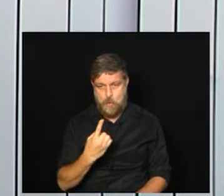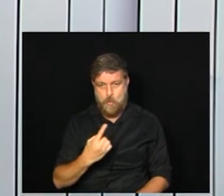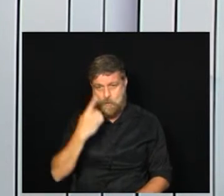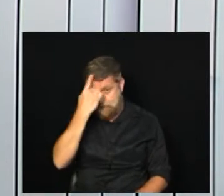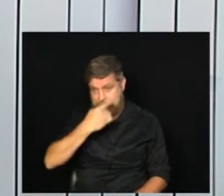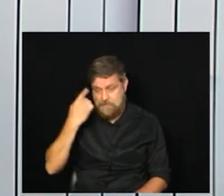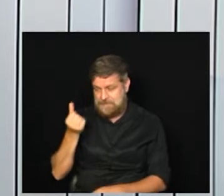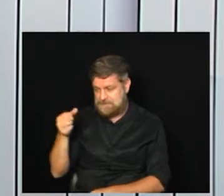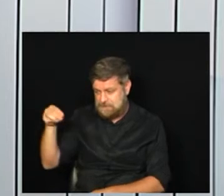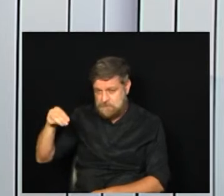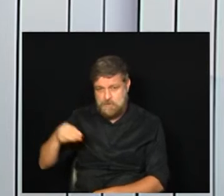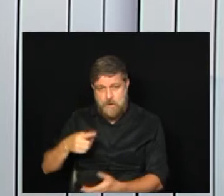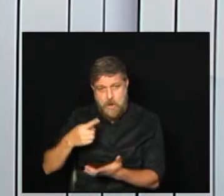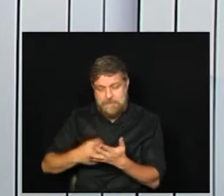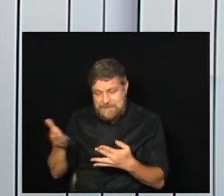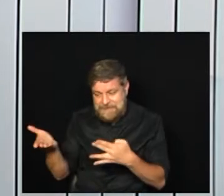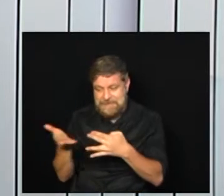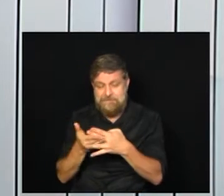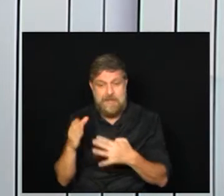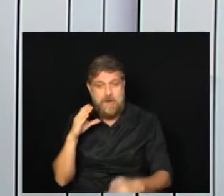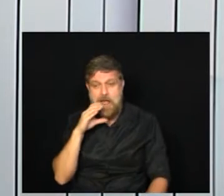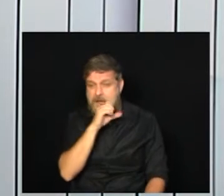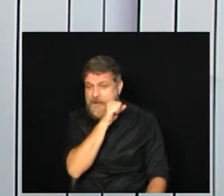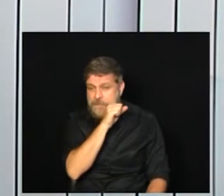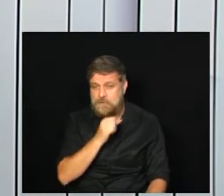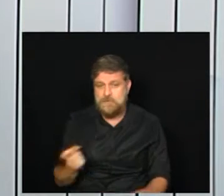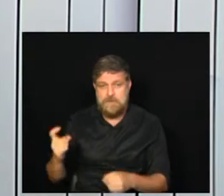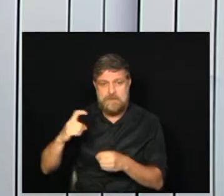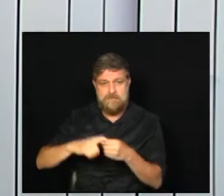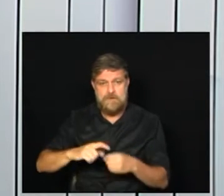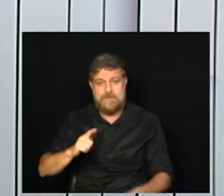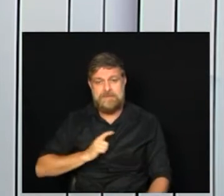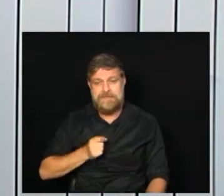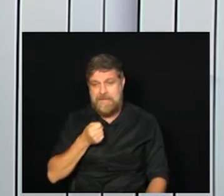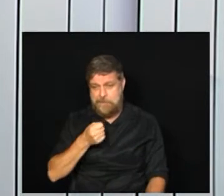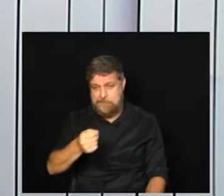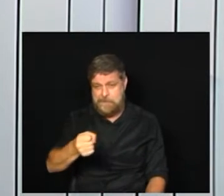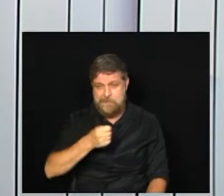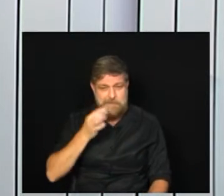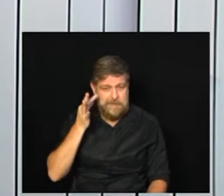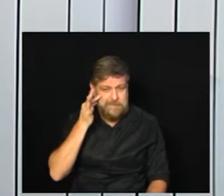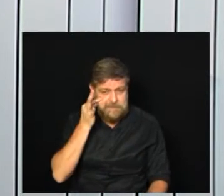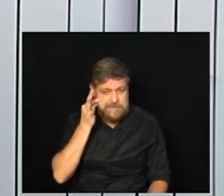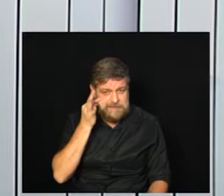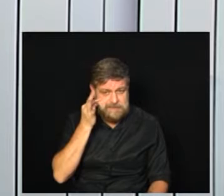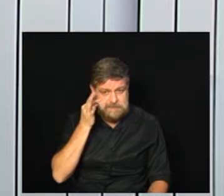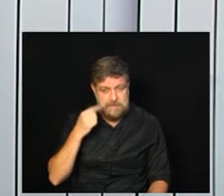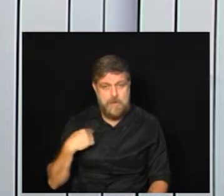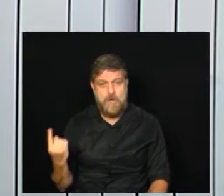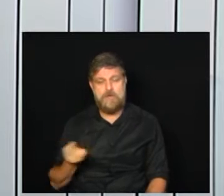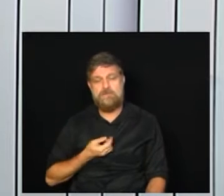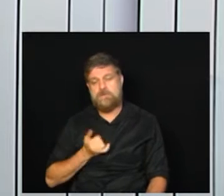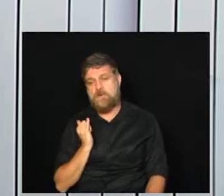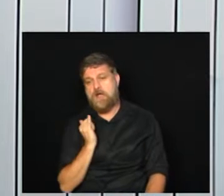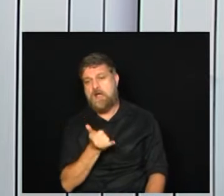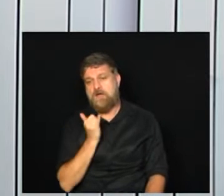1h06 agora, vamos fazer o seguinte, rápido intervalo e na volta tem entrevista ao vivo. Nós vamos falar